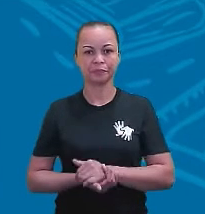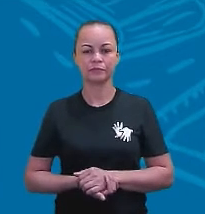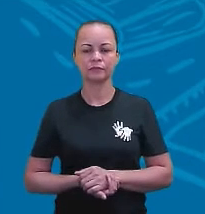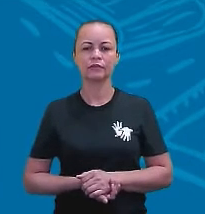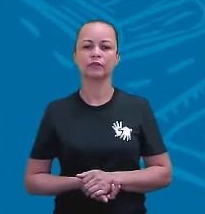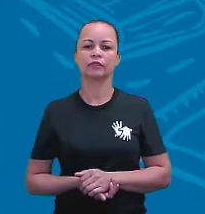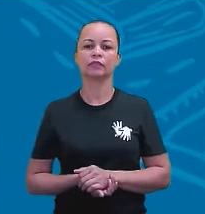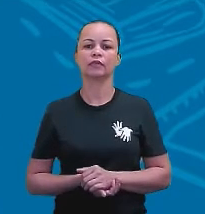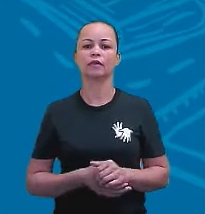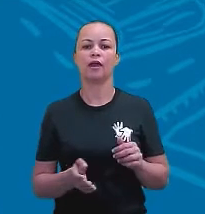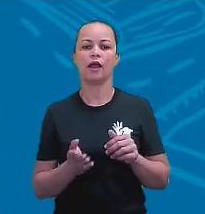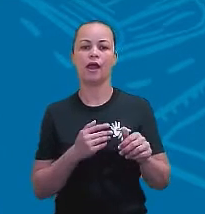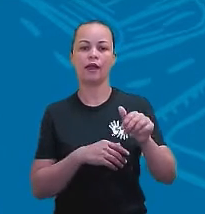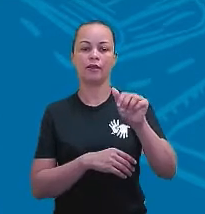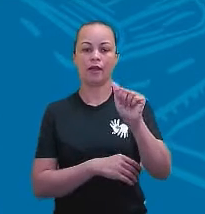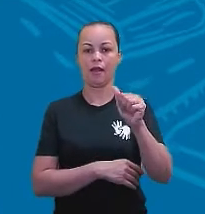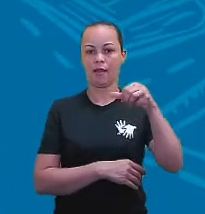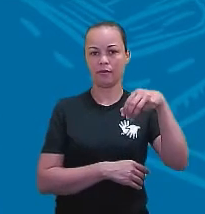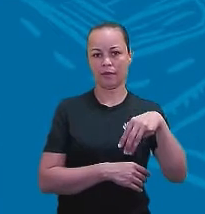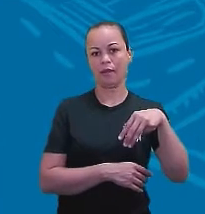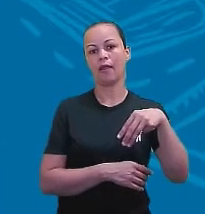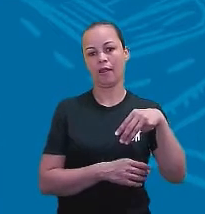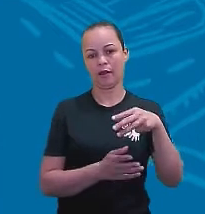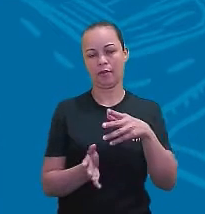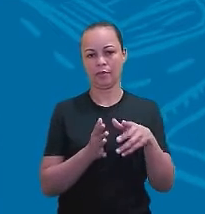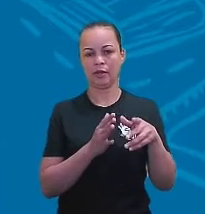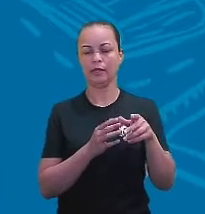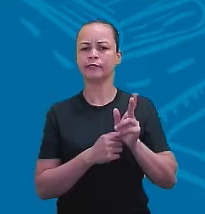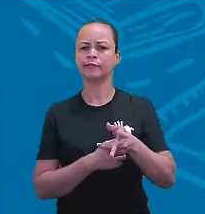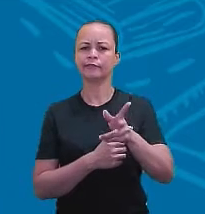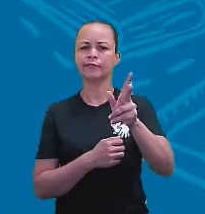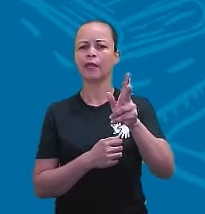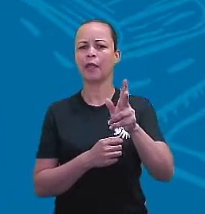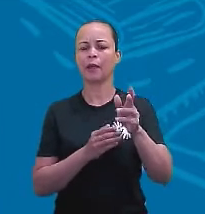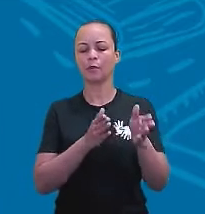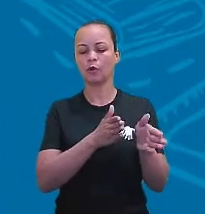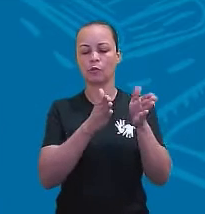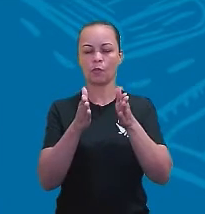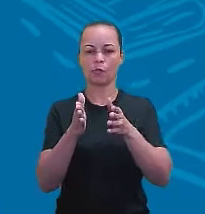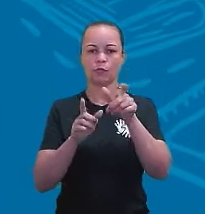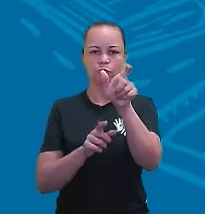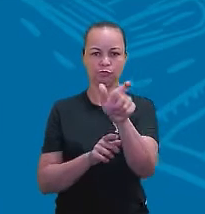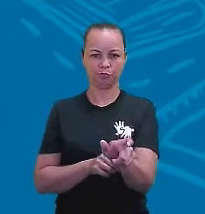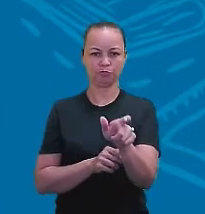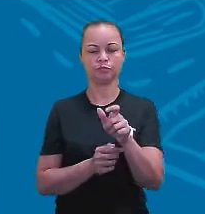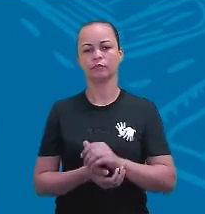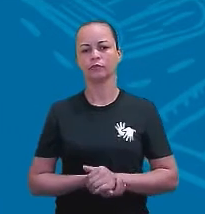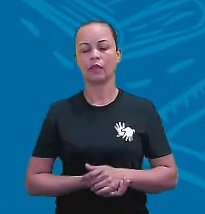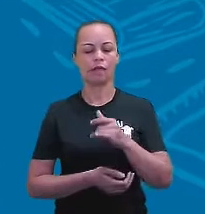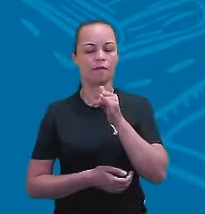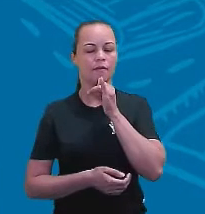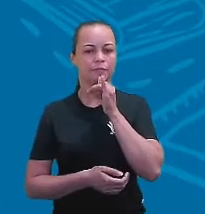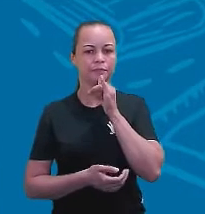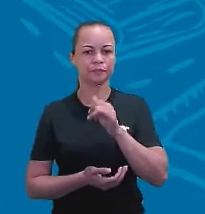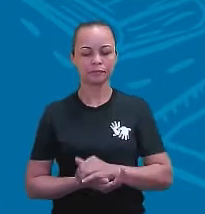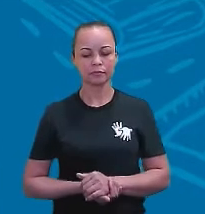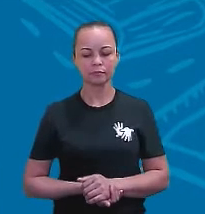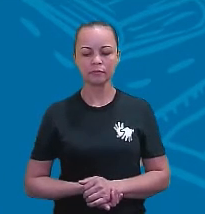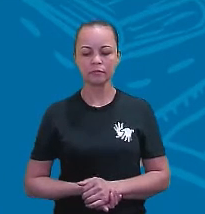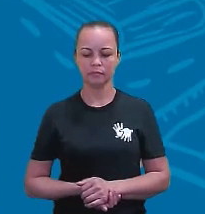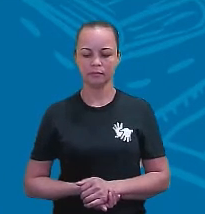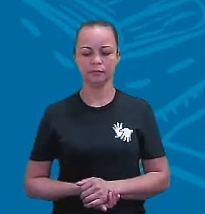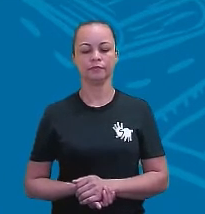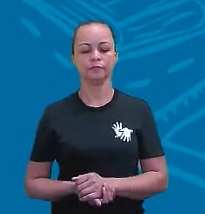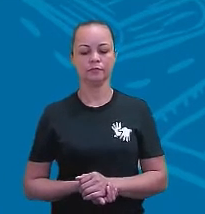am, is ou are vai ficar sempre após o sujeito. E aí temos o exemplo. He is a